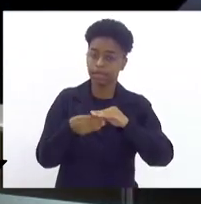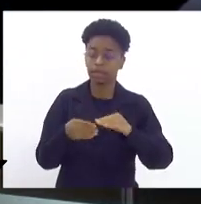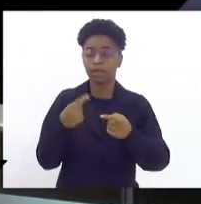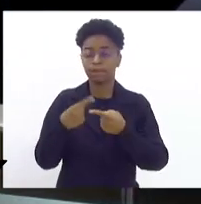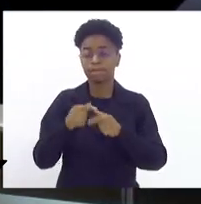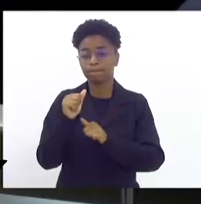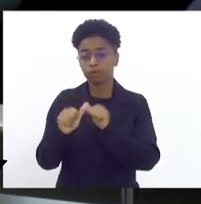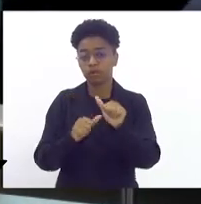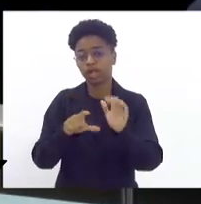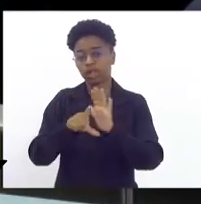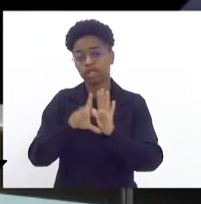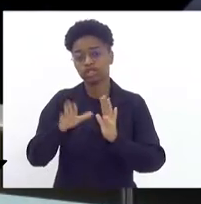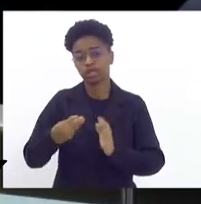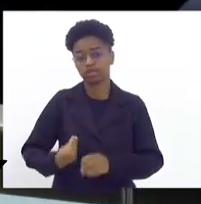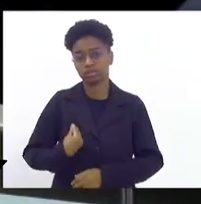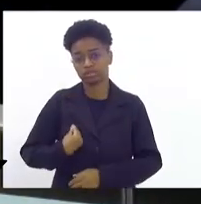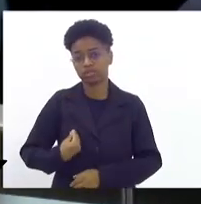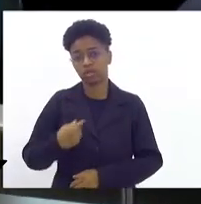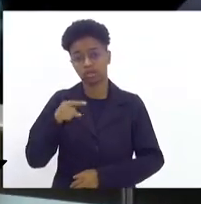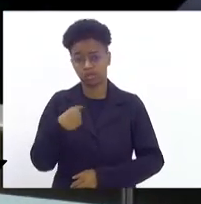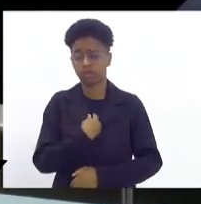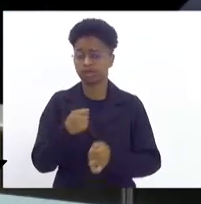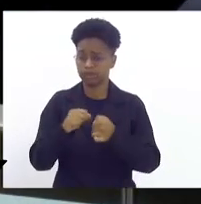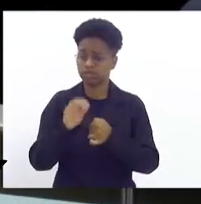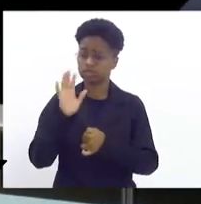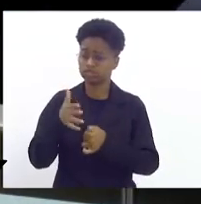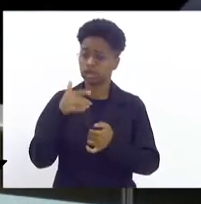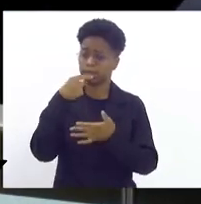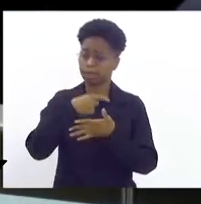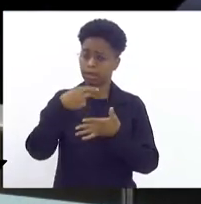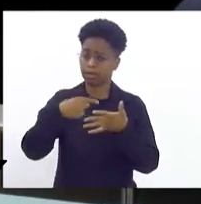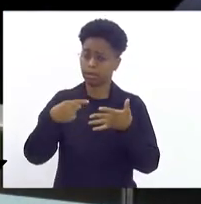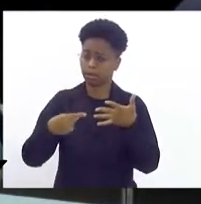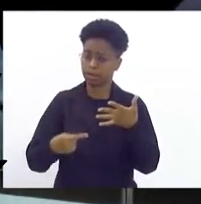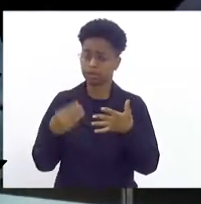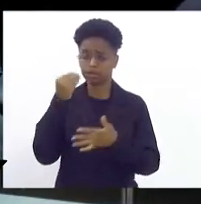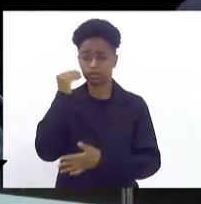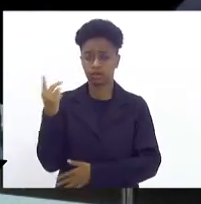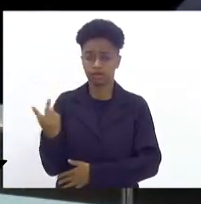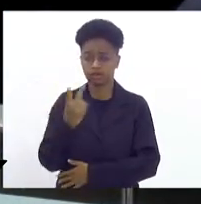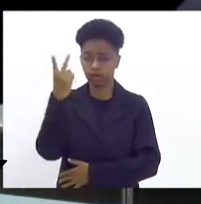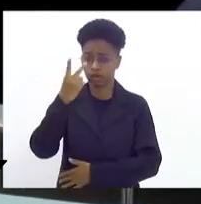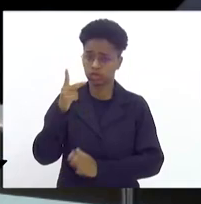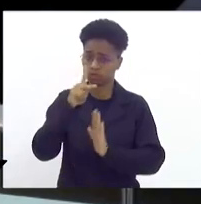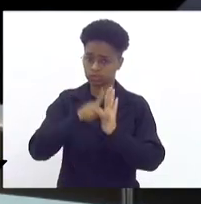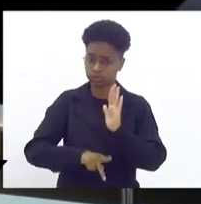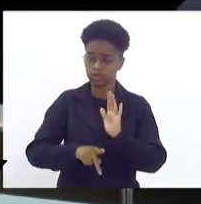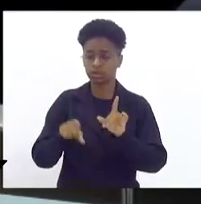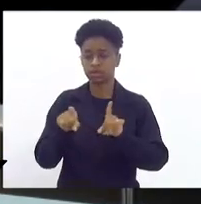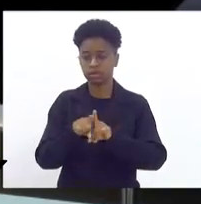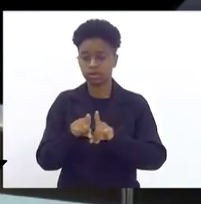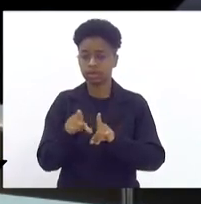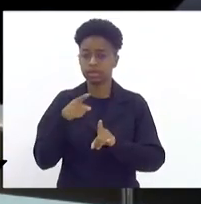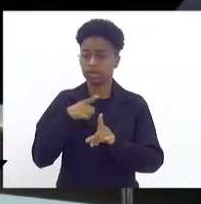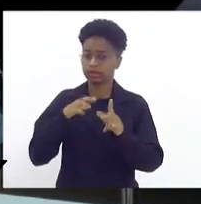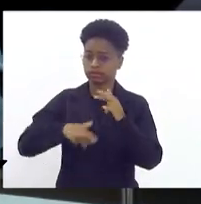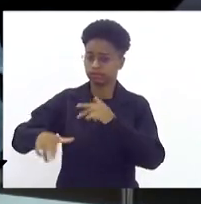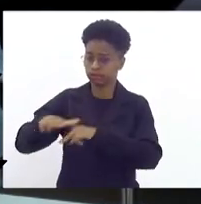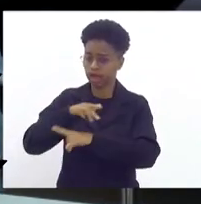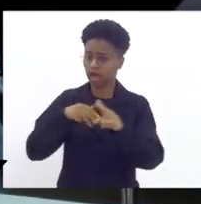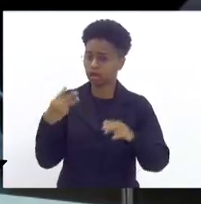procedimento que a gente já adotou aqui inúmeras e inúmeras vezes para valorizar os projetos, ainda mais com essa